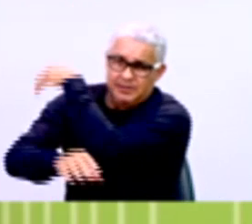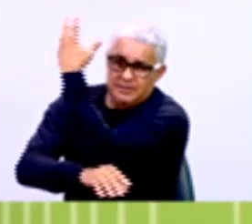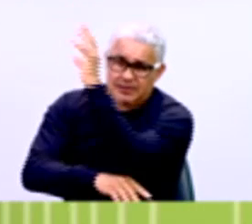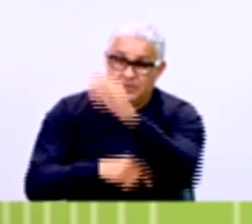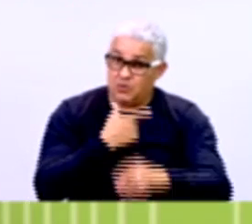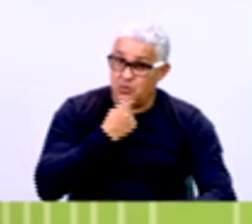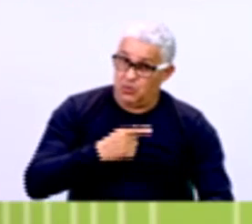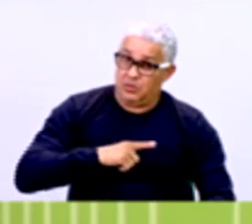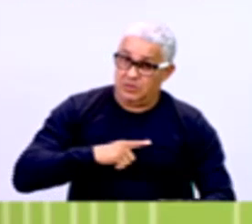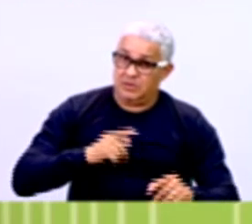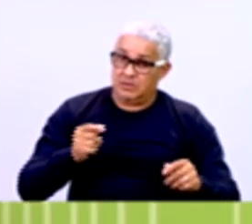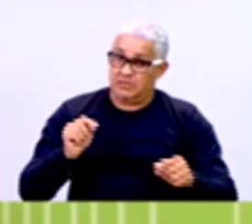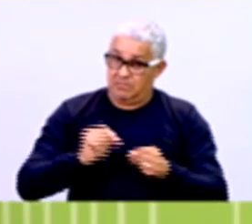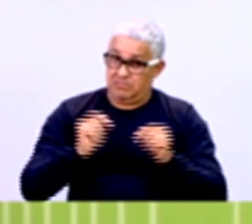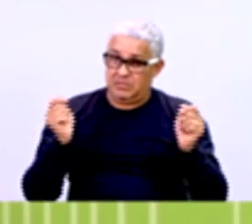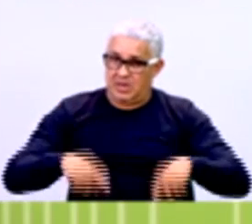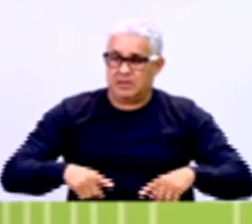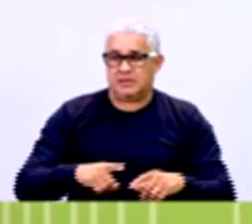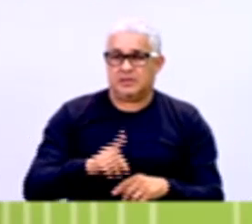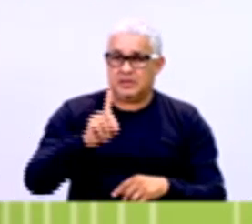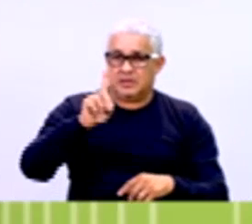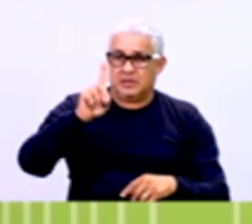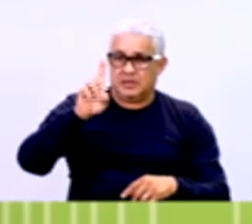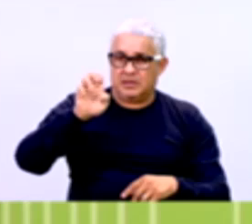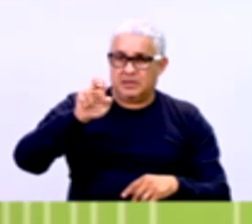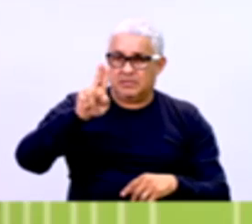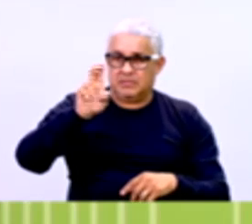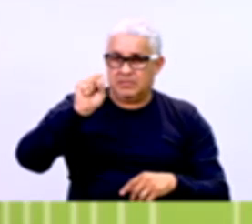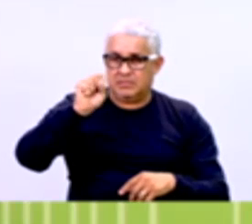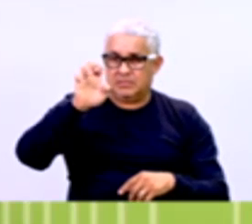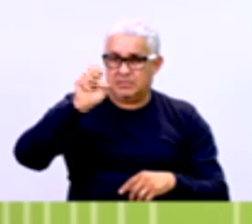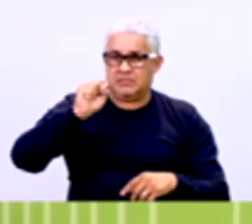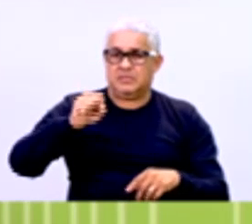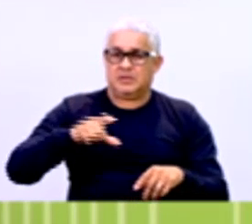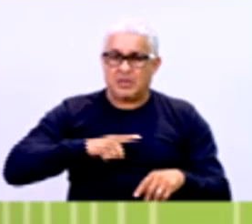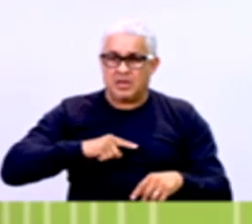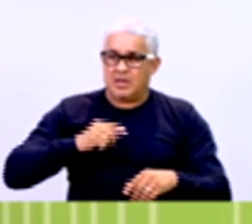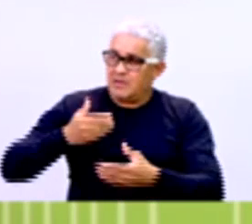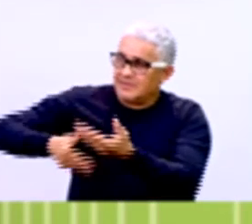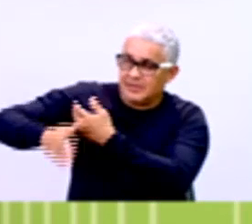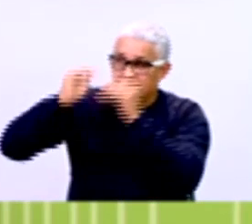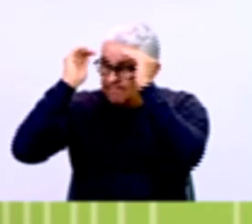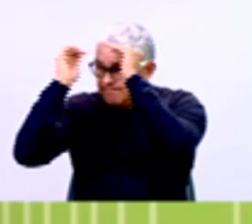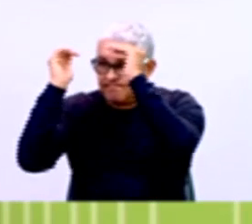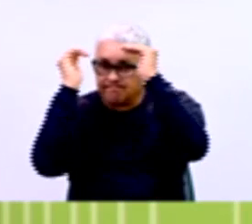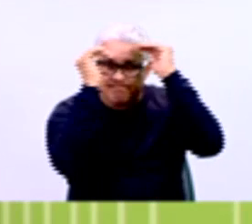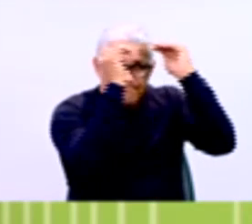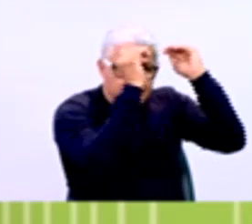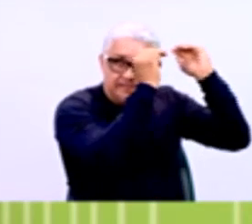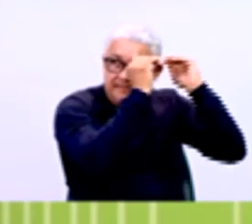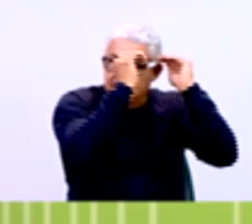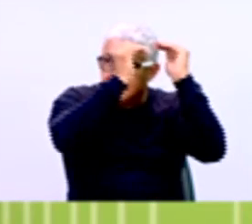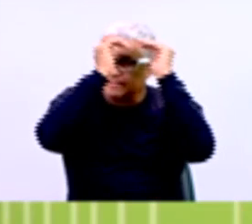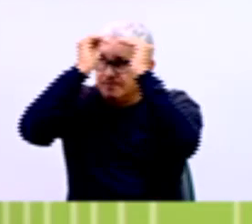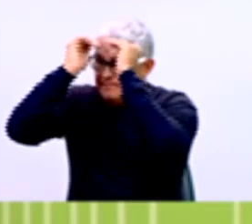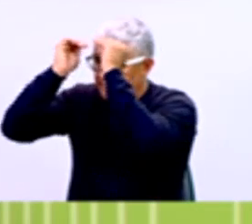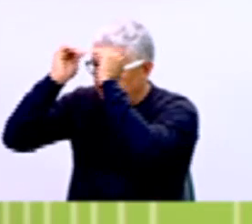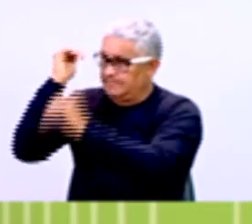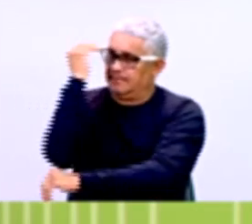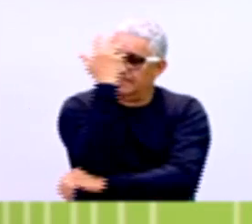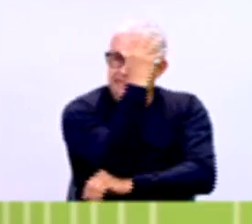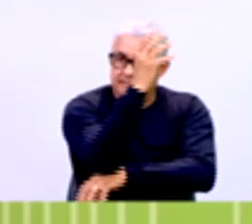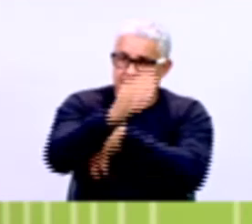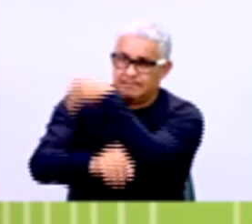vários elementos da natureza são os deuses. Então havia uma relação de muito respeito, de muita reverência, de